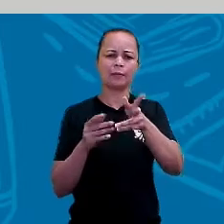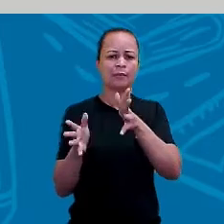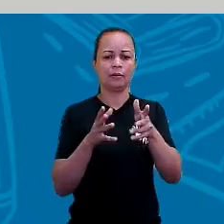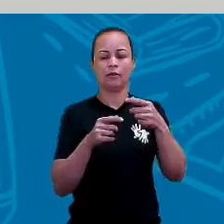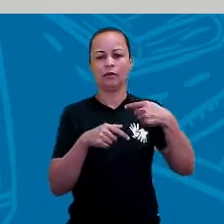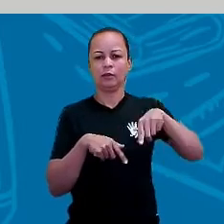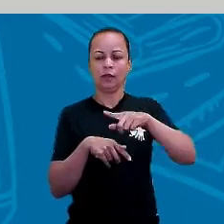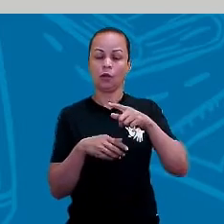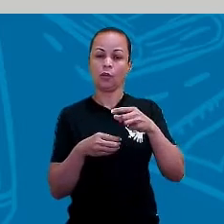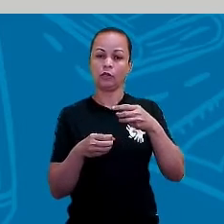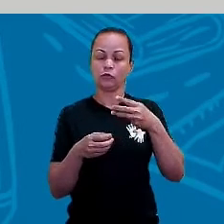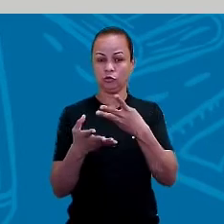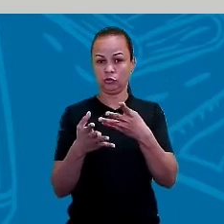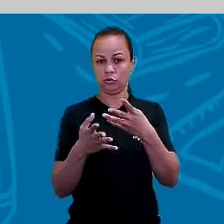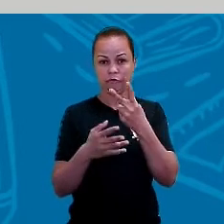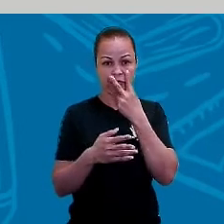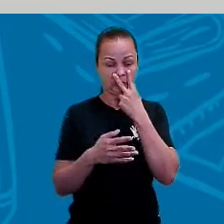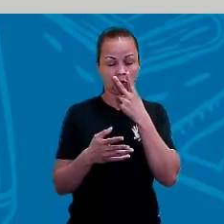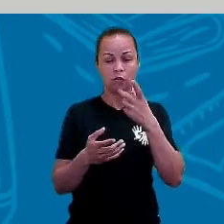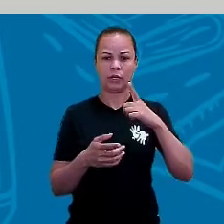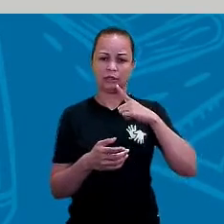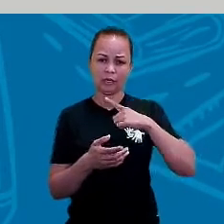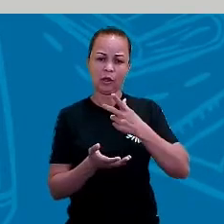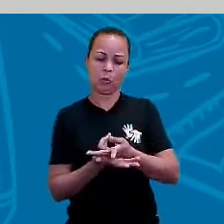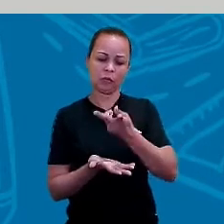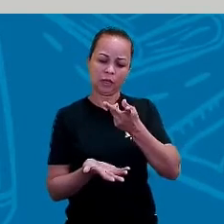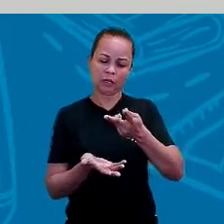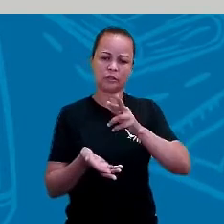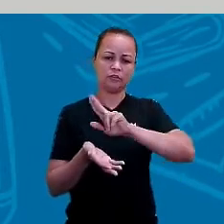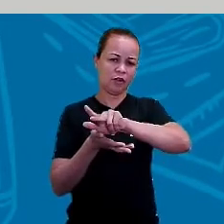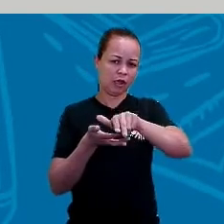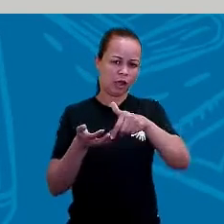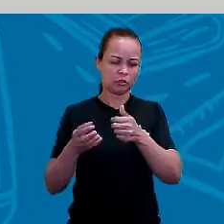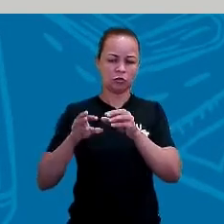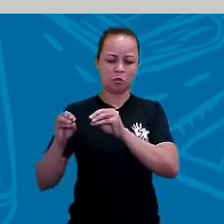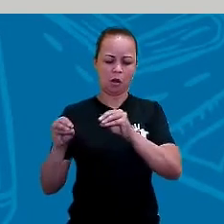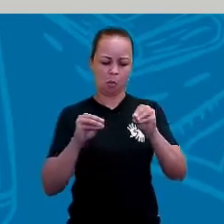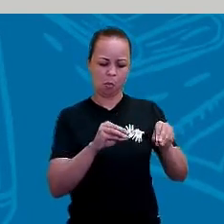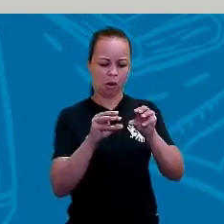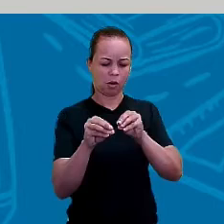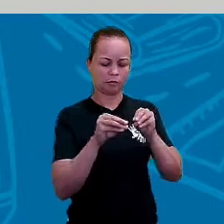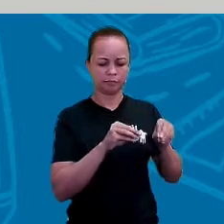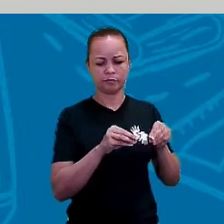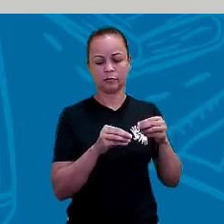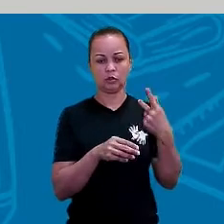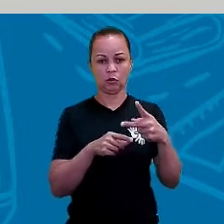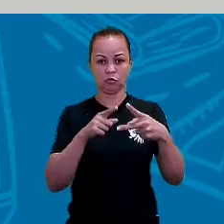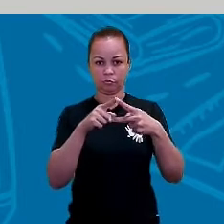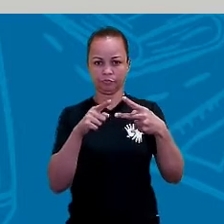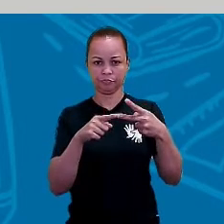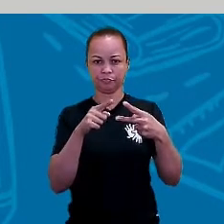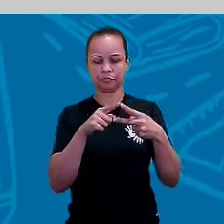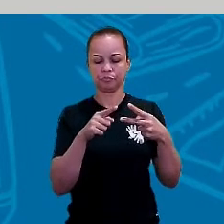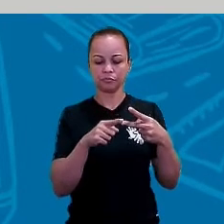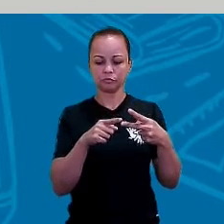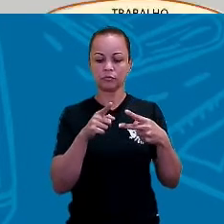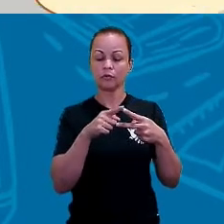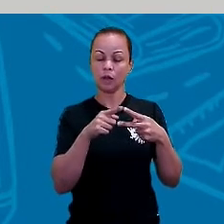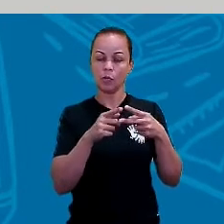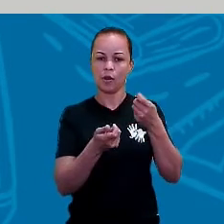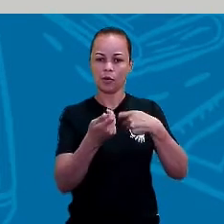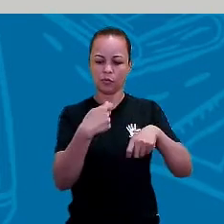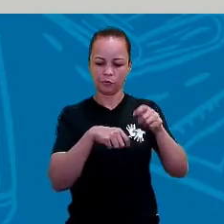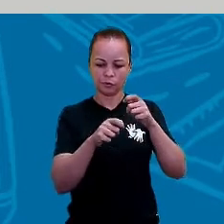ocorrem pelos dois, assim, ocorrem por vários princípios, né? Mas a maioria são esses dois princípios, que é o